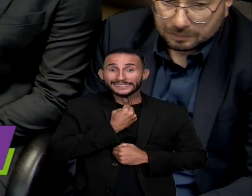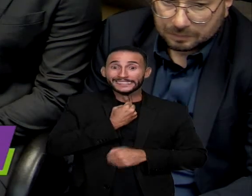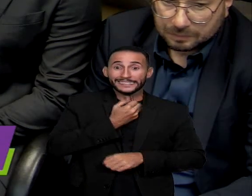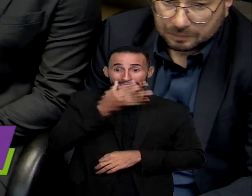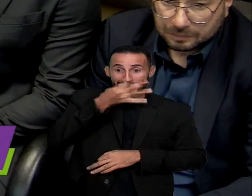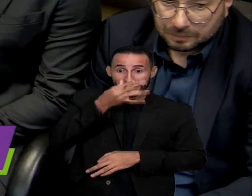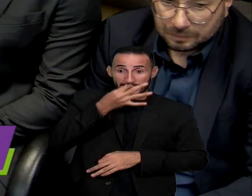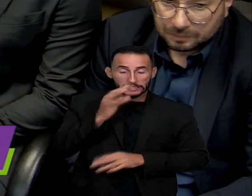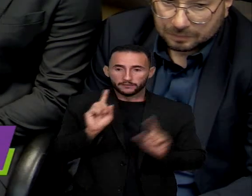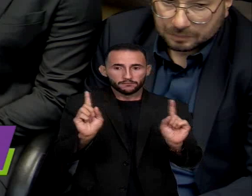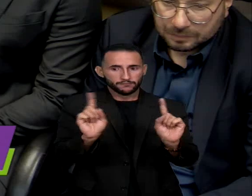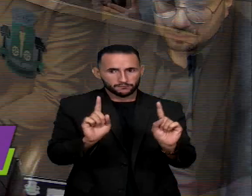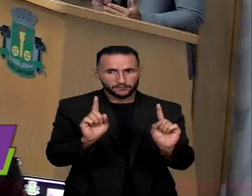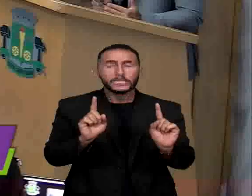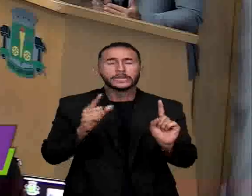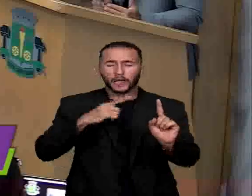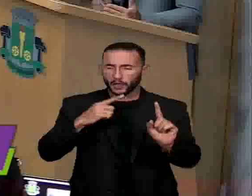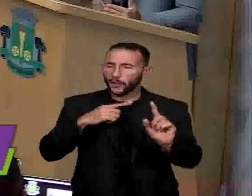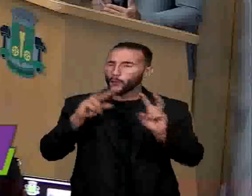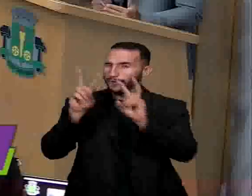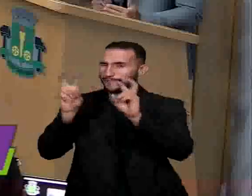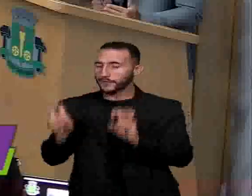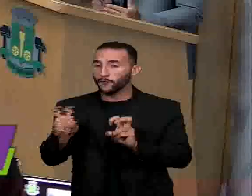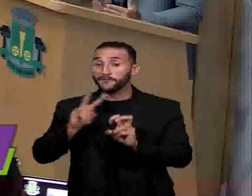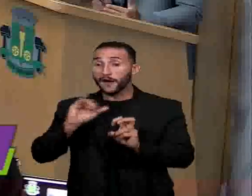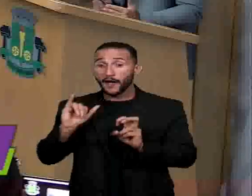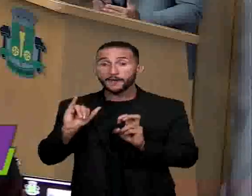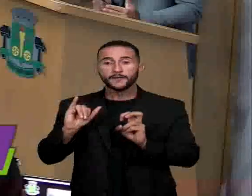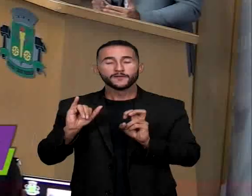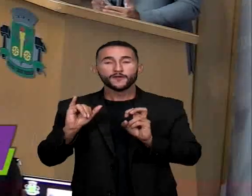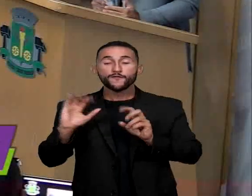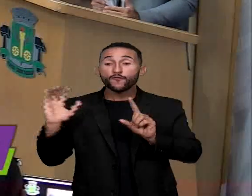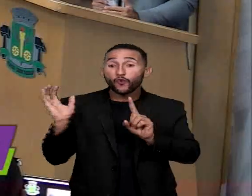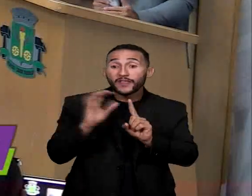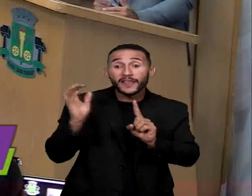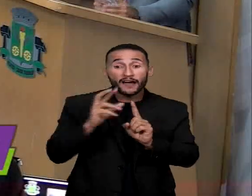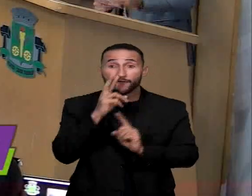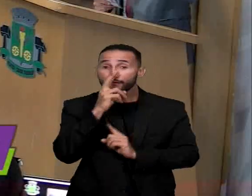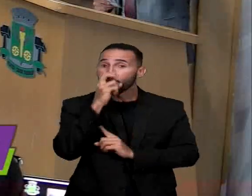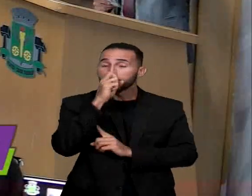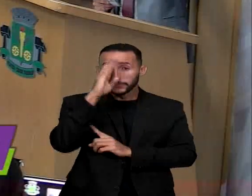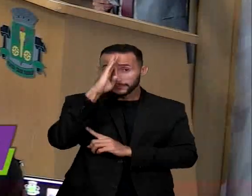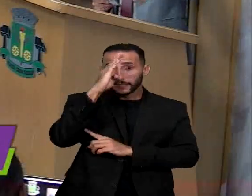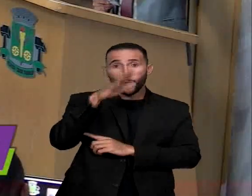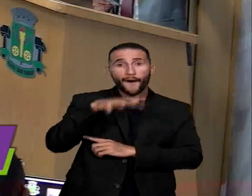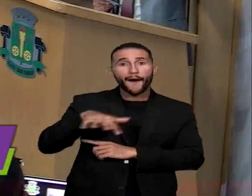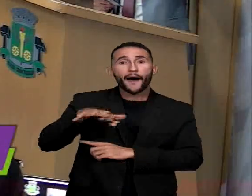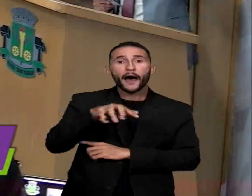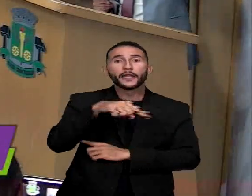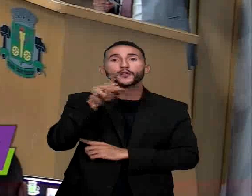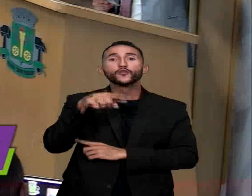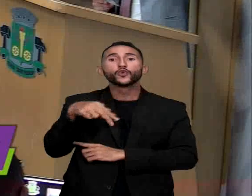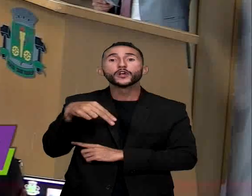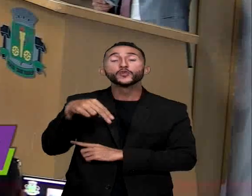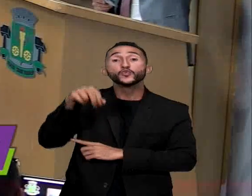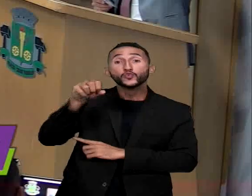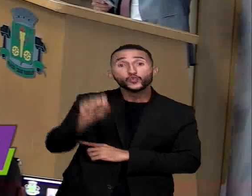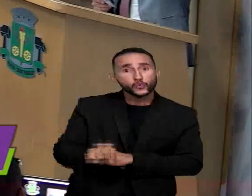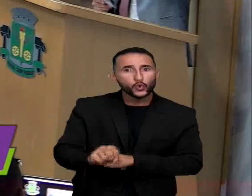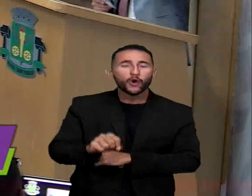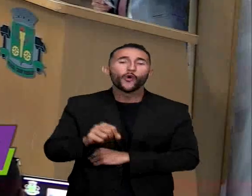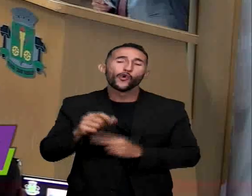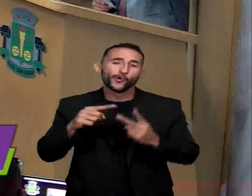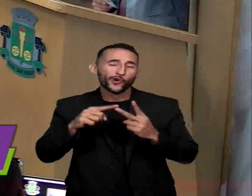uma que vai mexer bastante com com com a nossa cidade em especial com a zona sul o Josias conhece muito bem Laércio